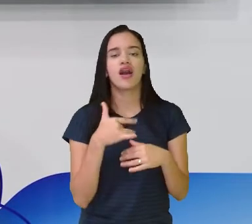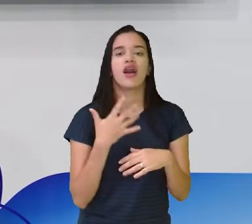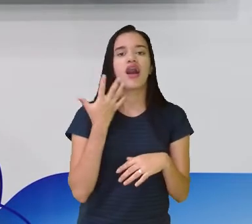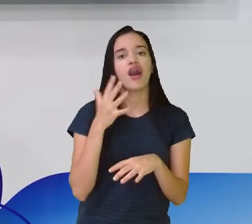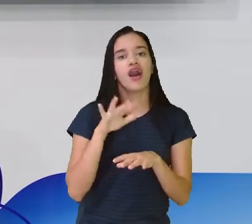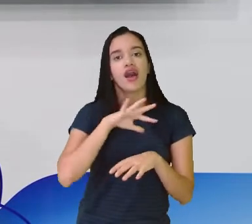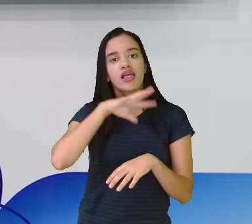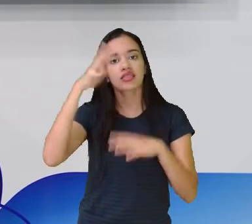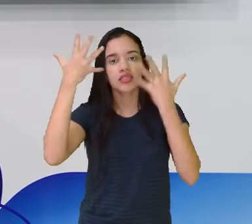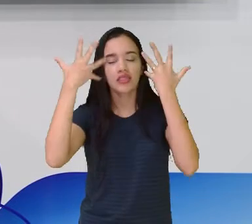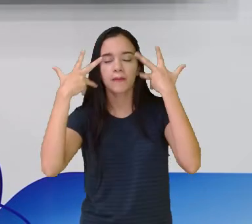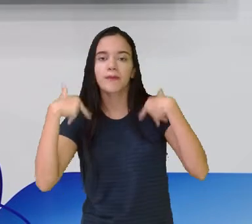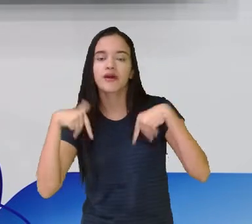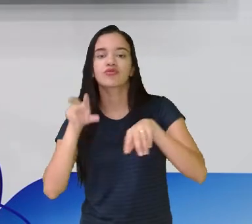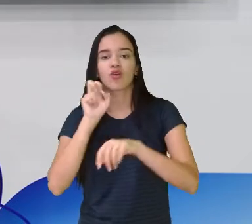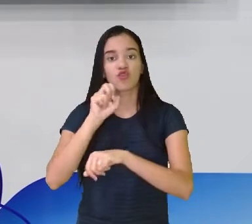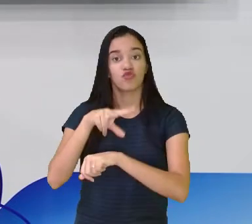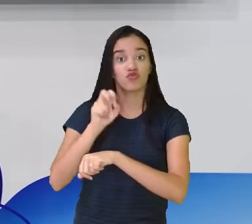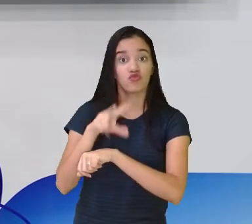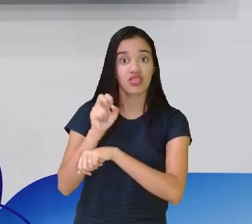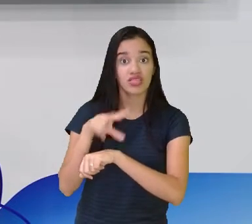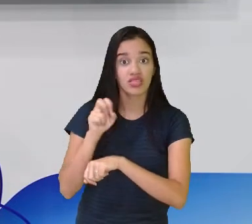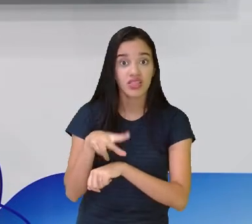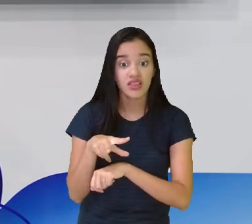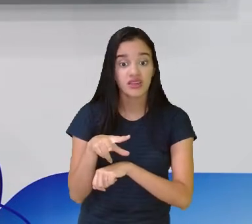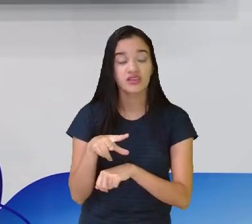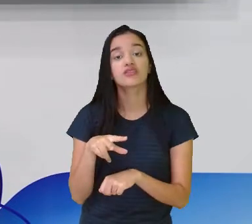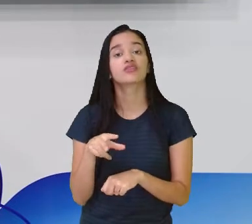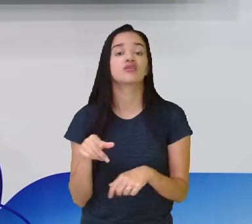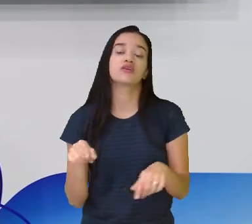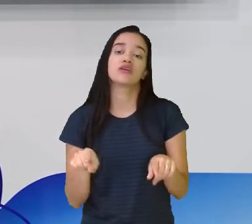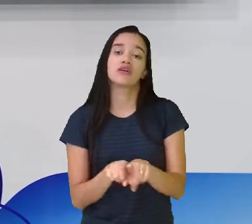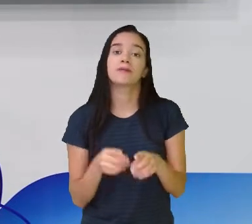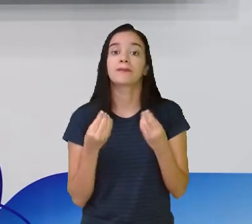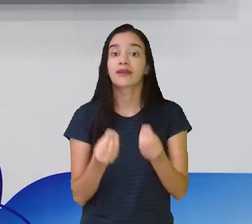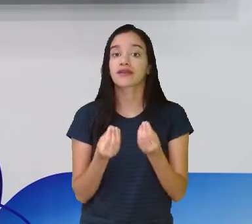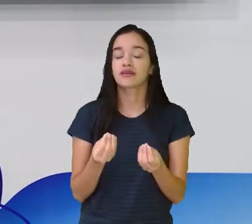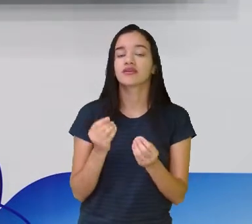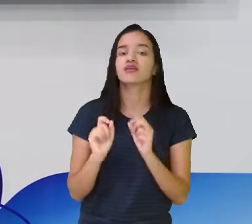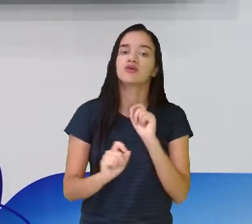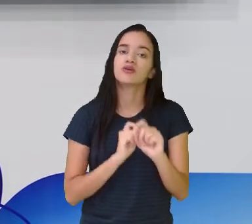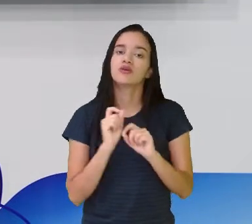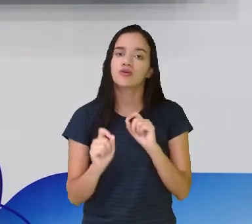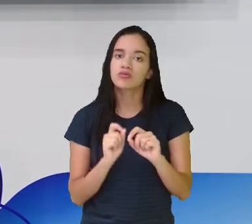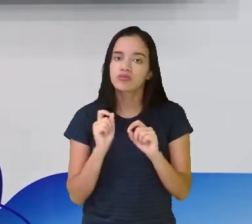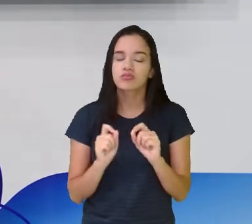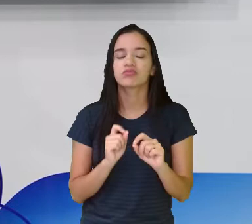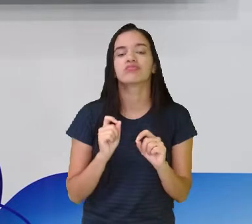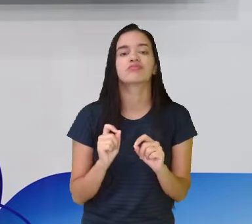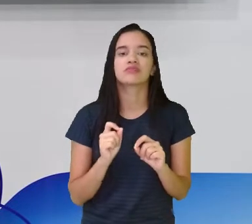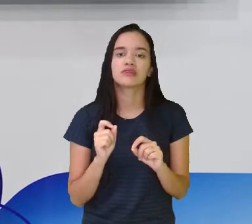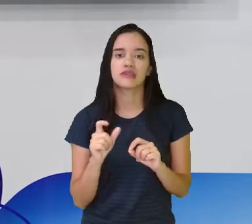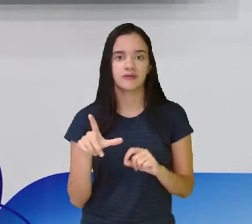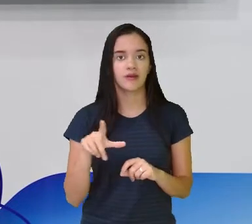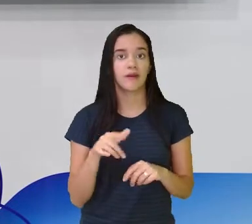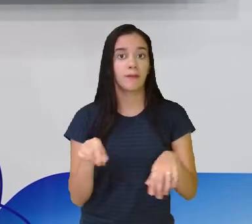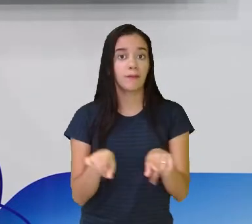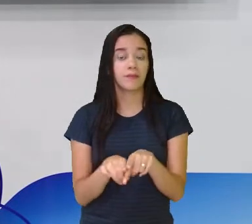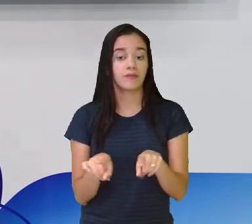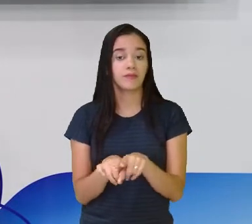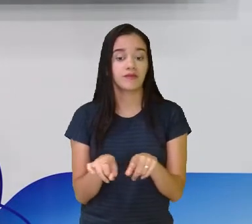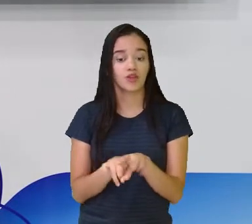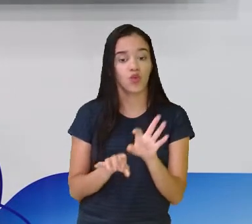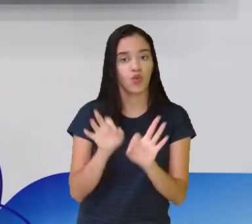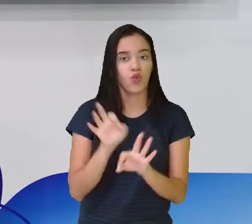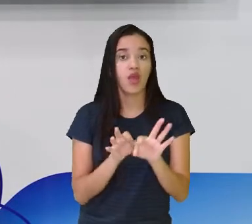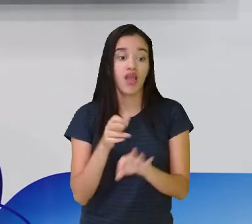ali, venenos, né? O veneno dele é retirado para que seja construído aí, seja